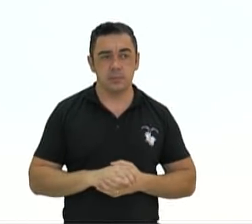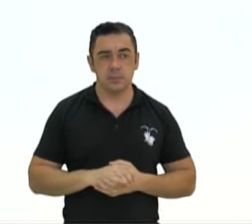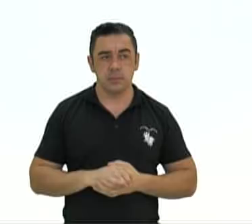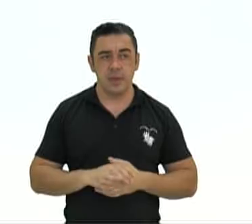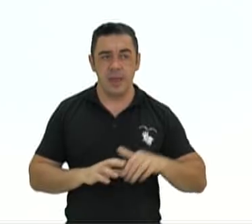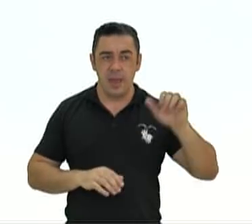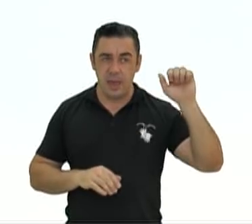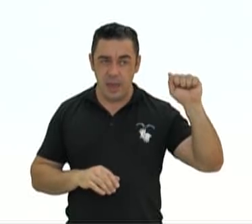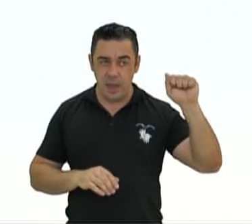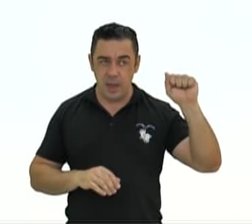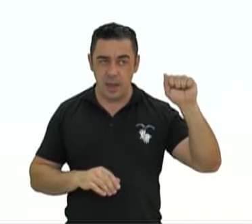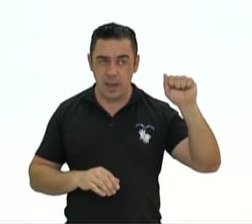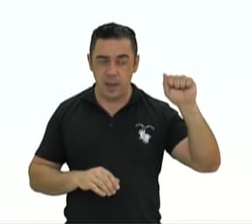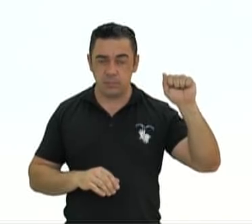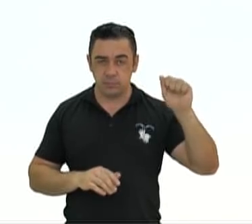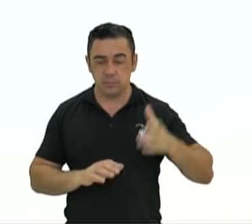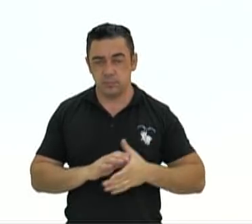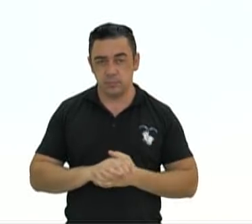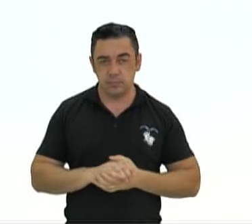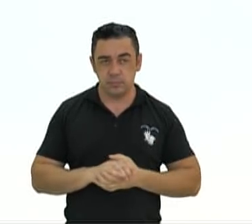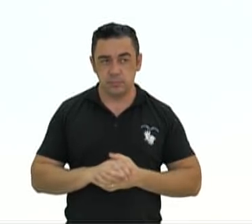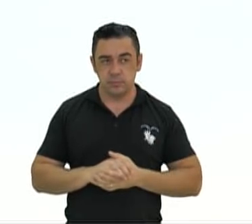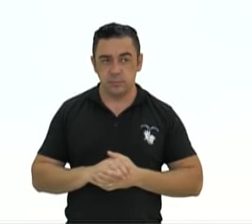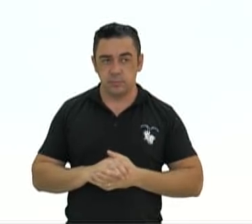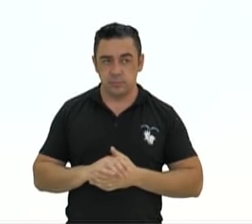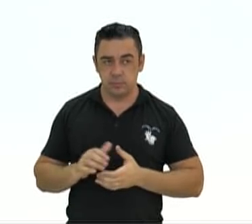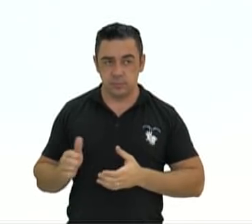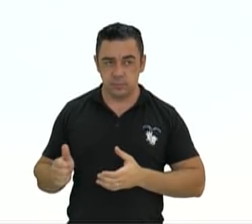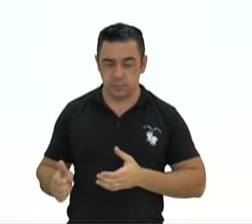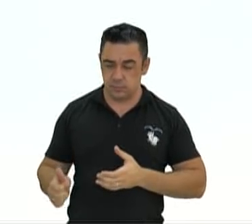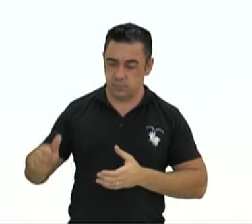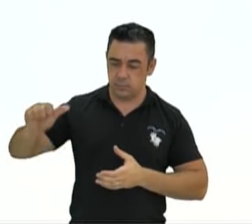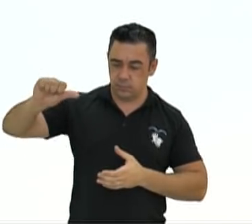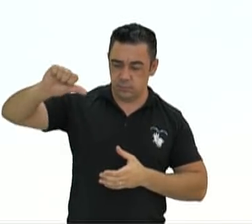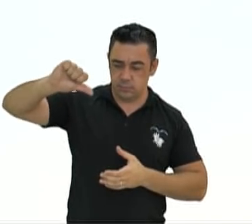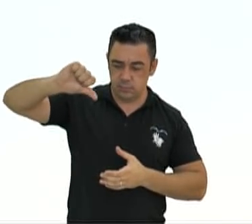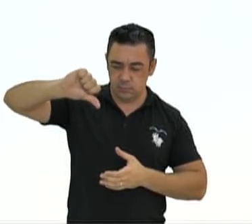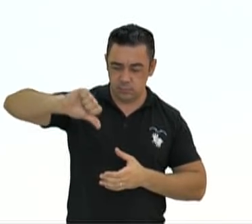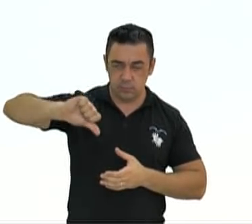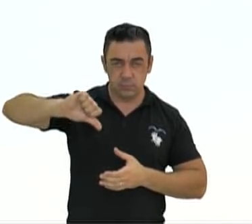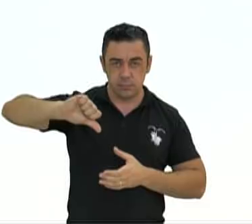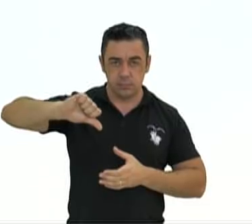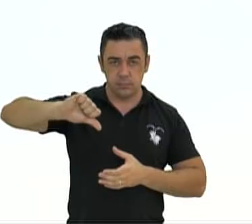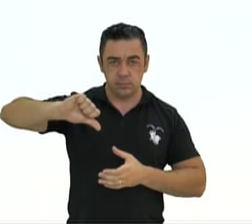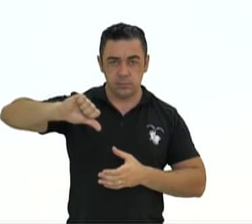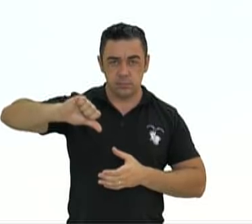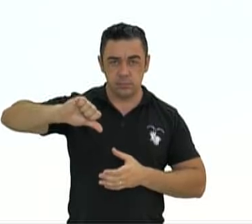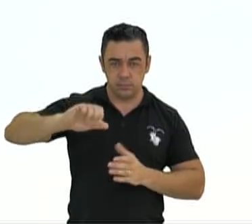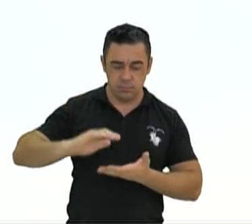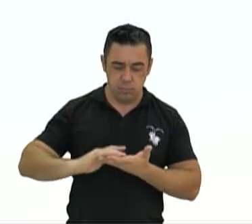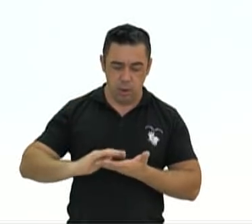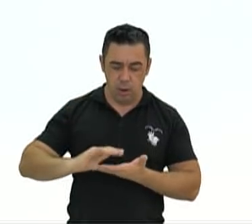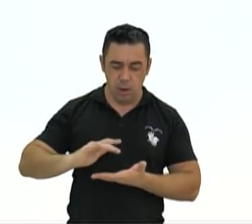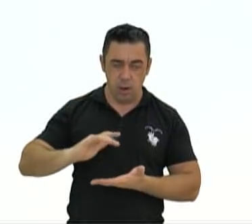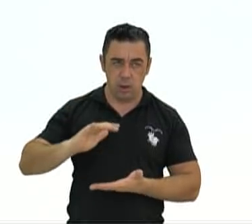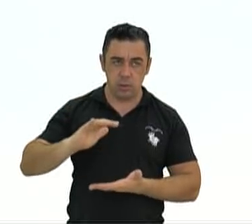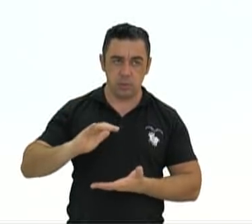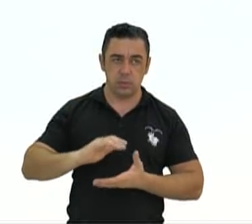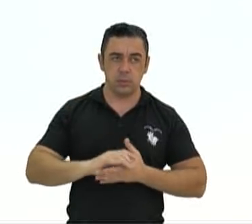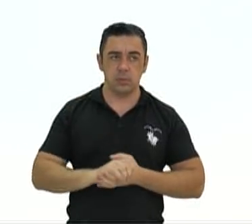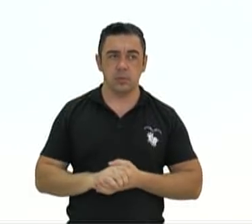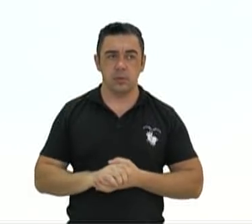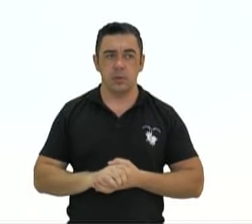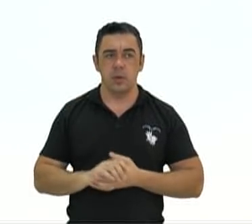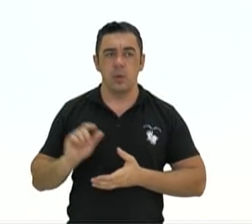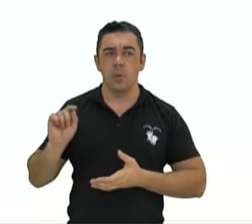Se eu pegar aquele pacote de 400 ml de líquido e jogar inteirinho aqui dentro do porta-sabonete,